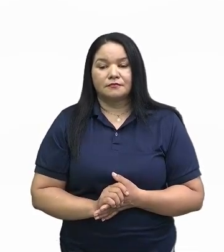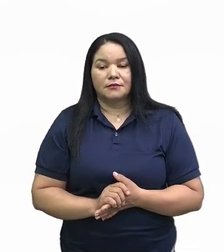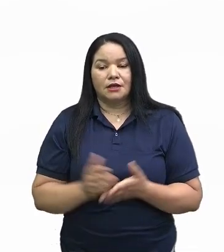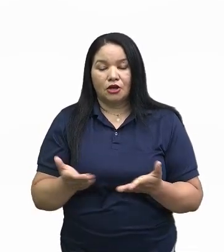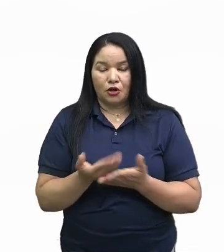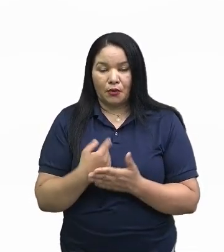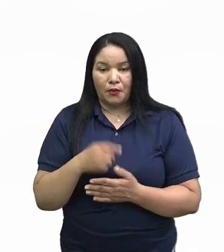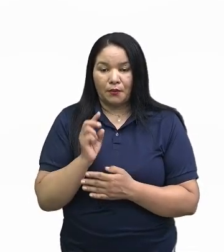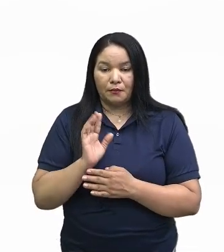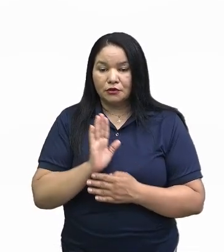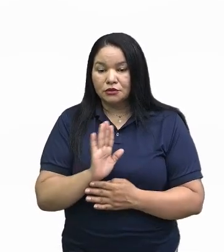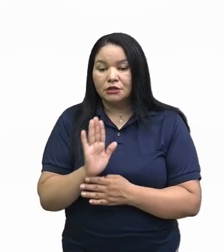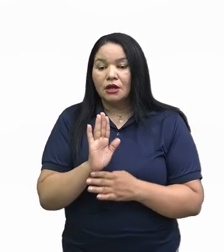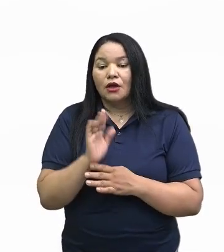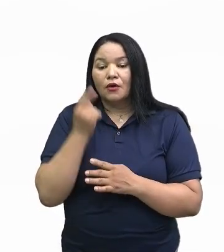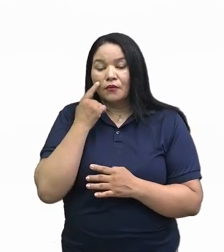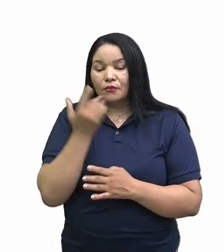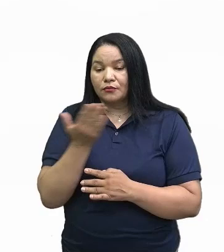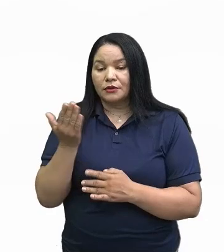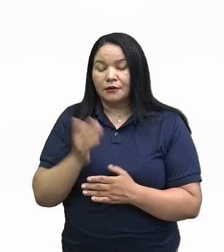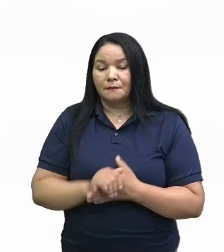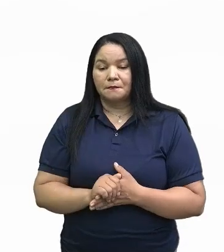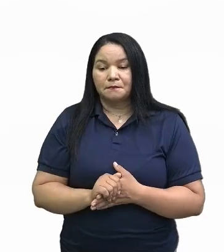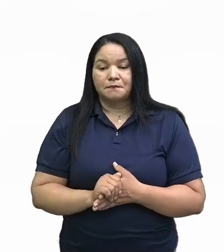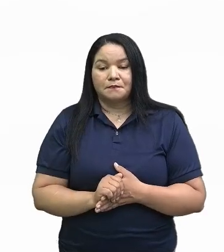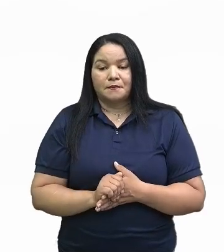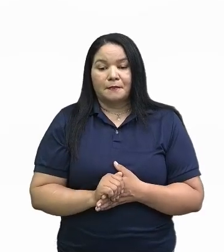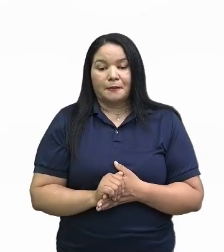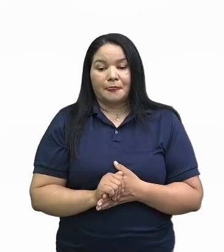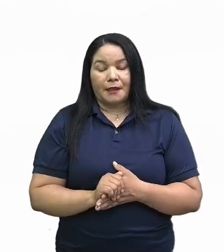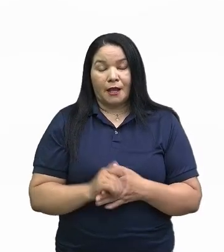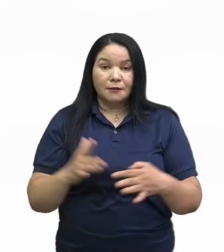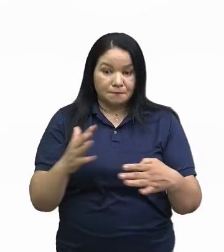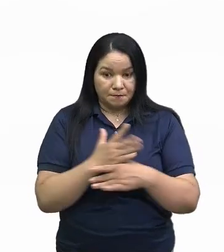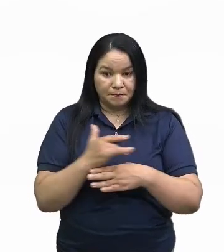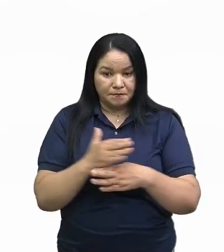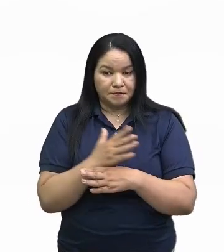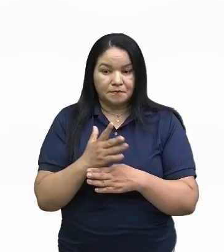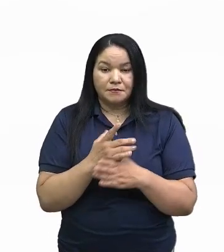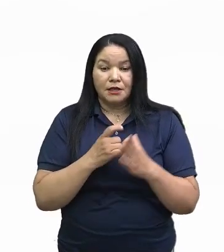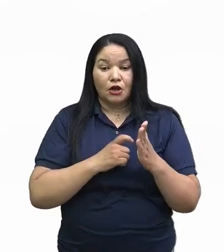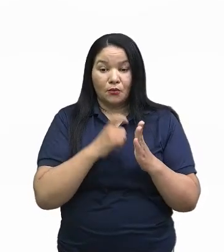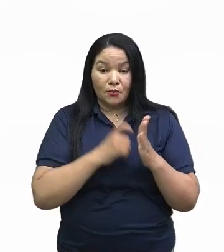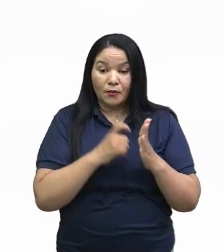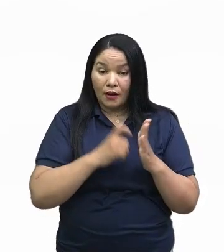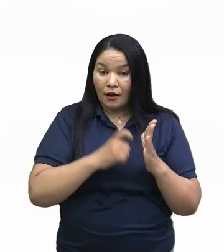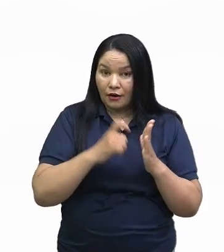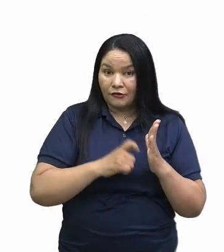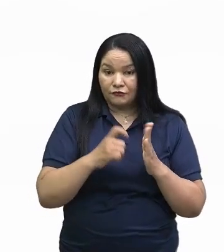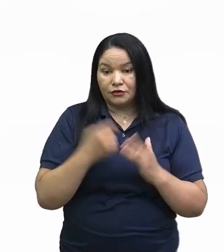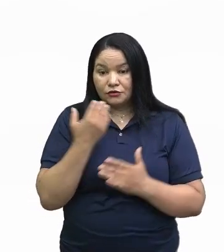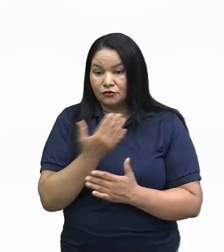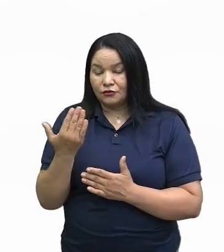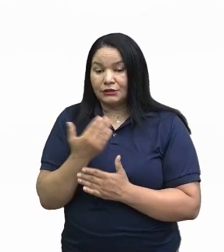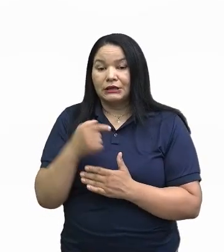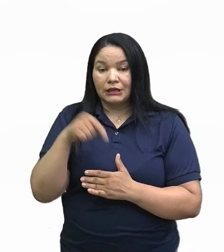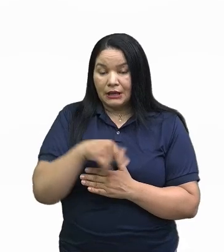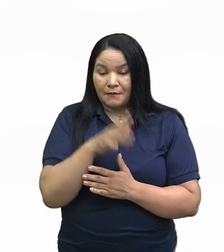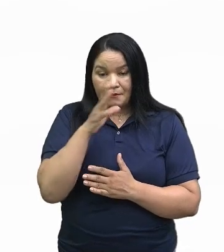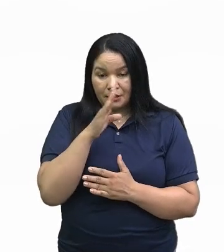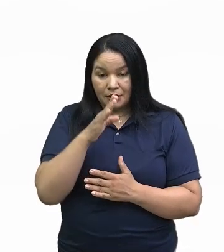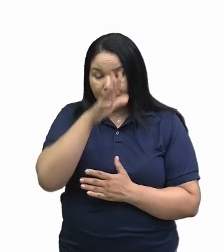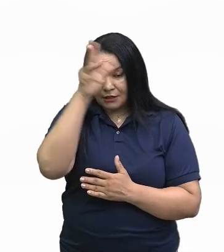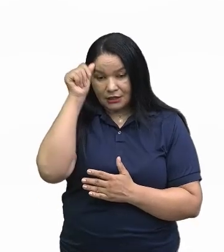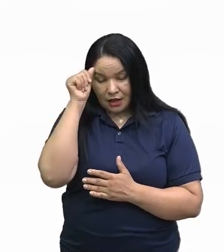para vocês agora essa arte urbana, que são os grafites. Aqui na cidade de